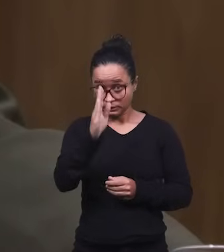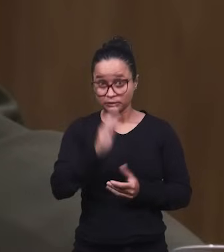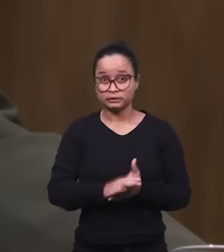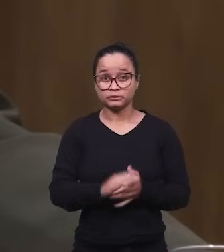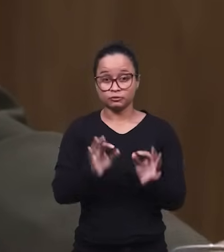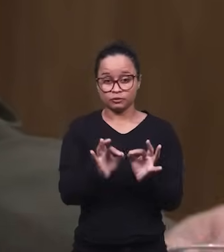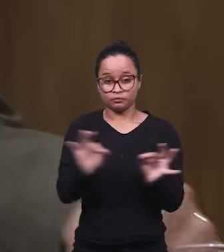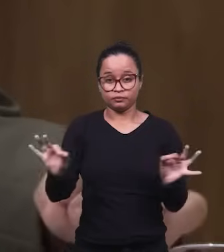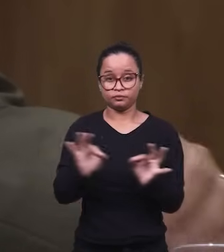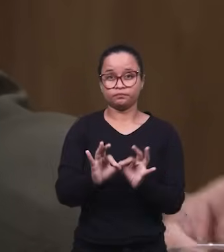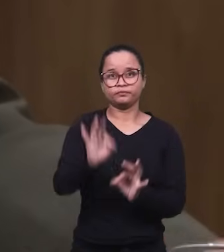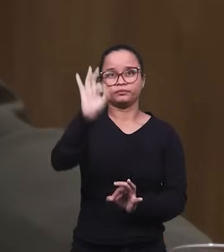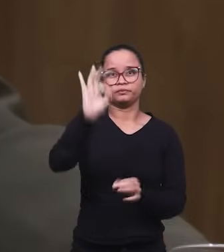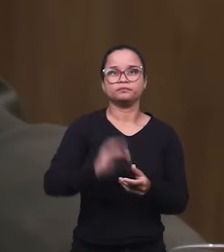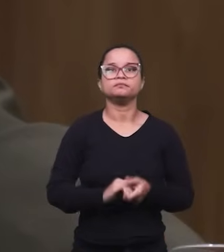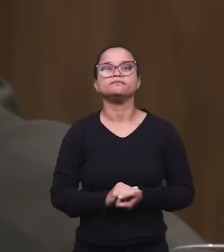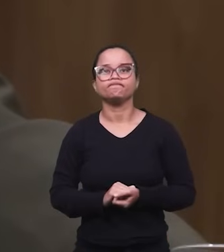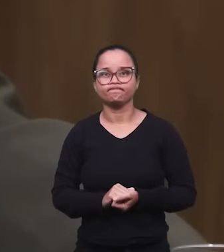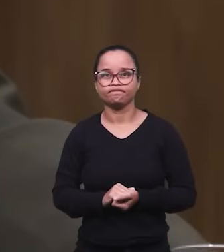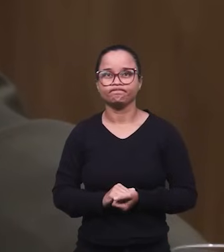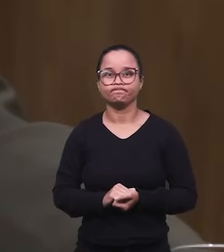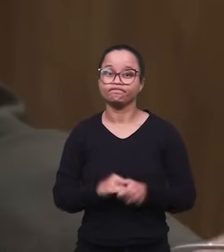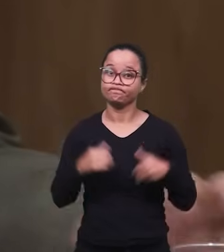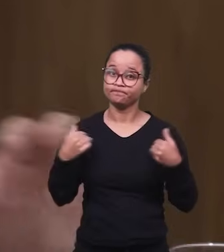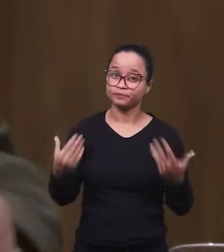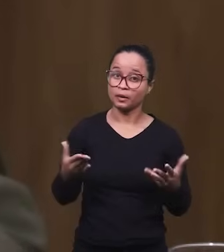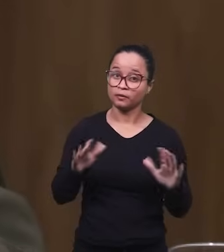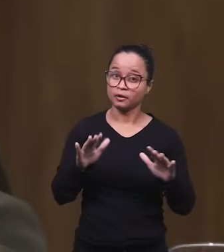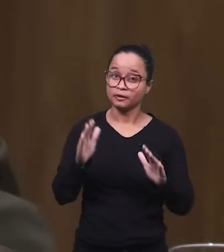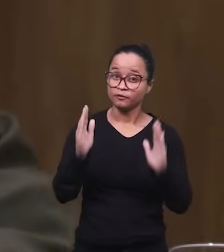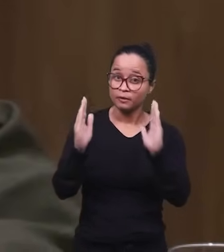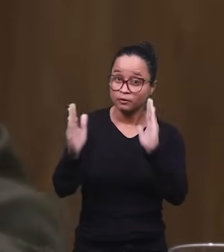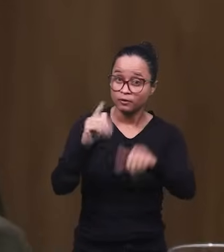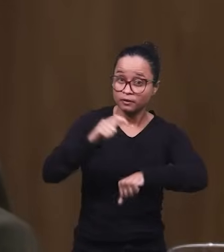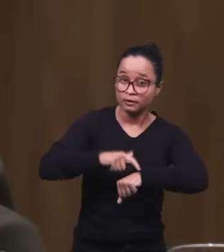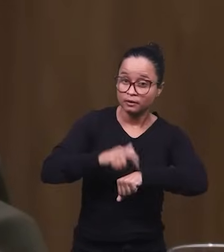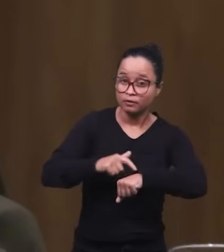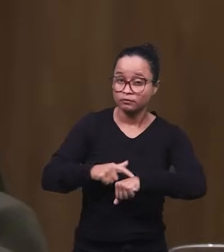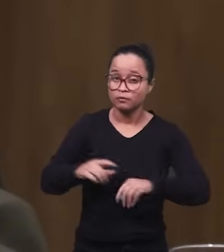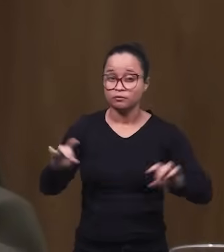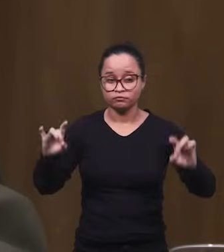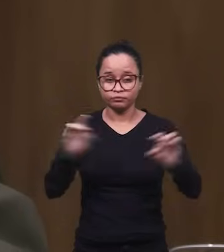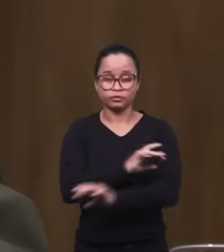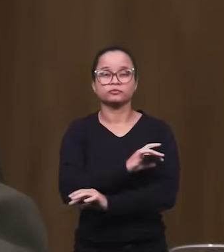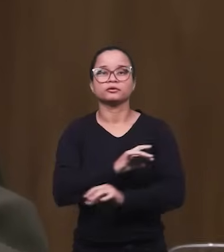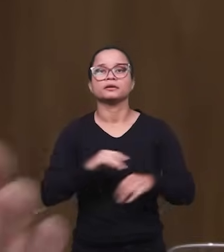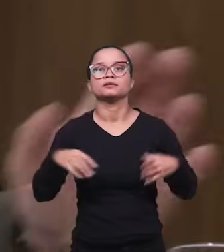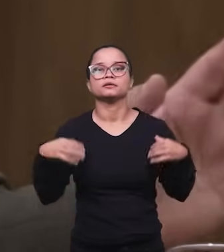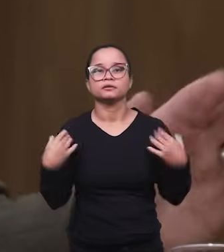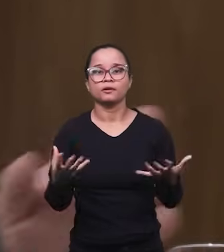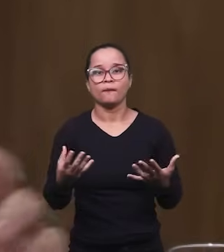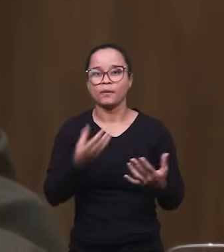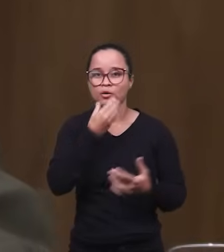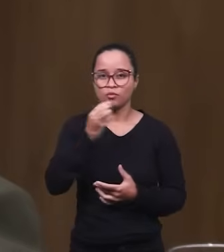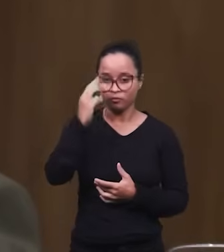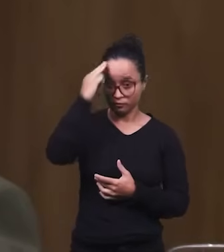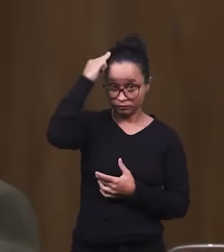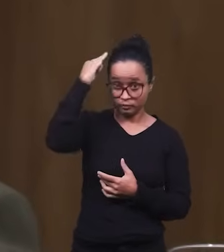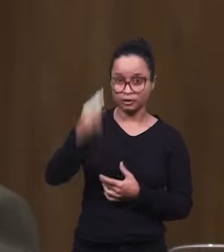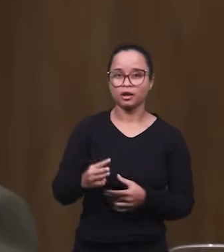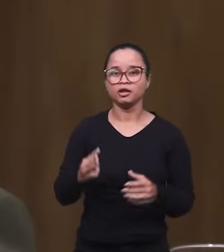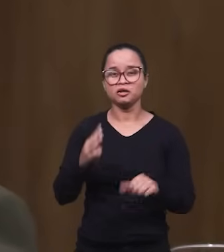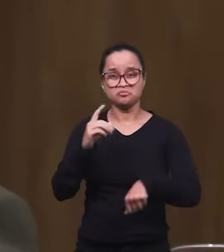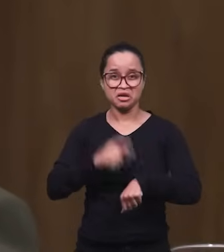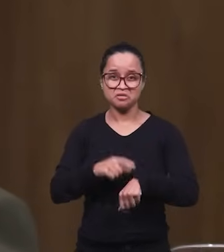ser medida, contraída, esticada. A gente pensa no tempo sempre como absoluto. E para Newton era isso. Para Newton o tempo